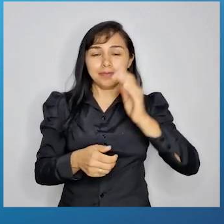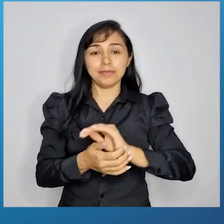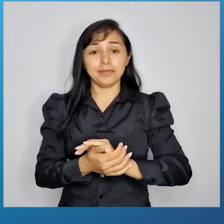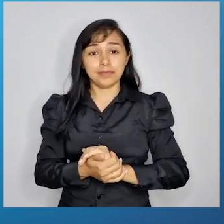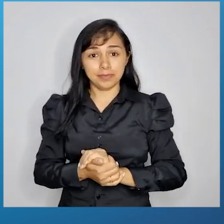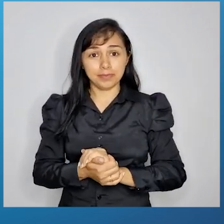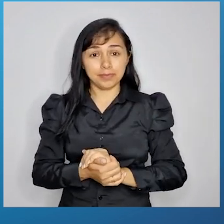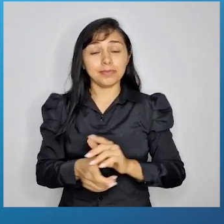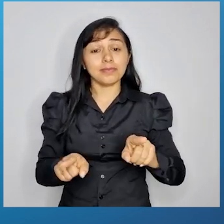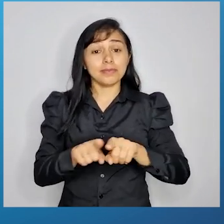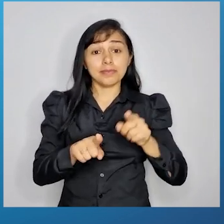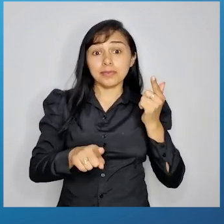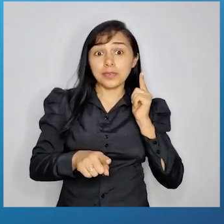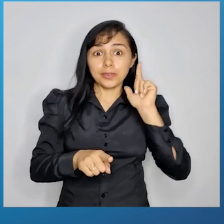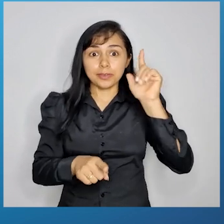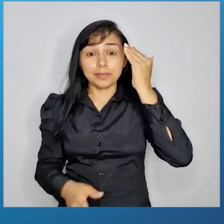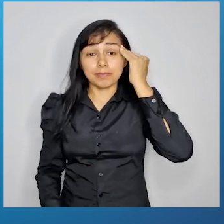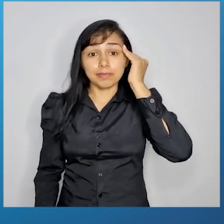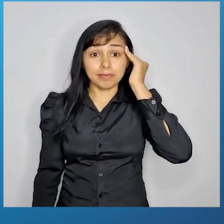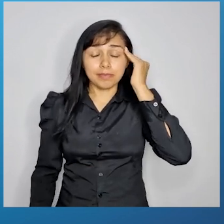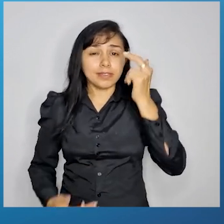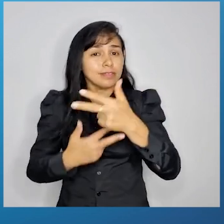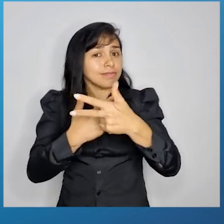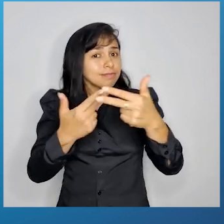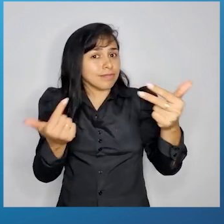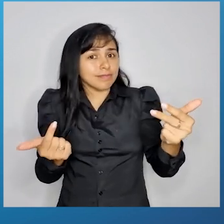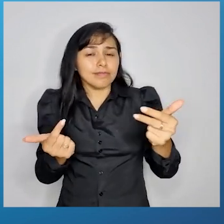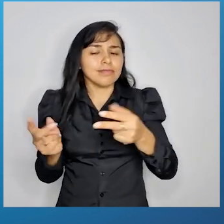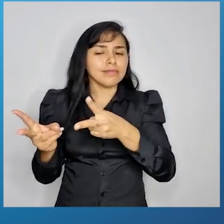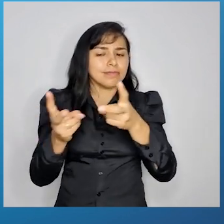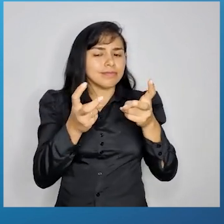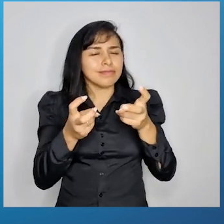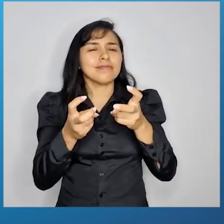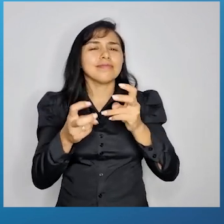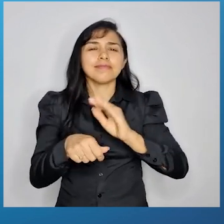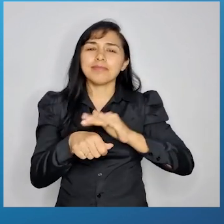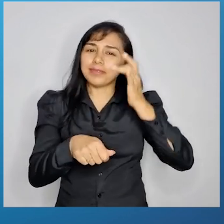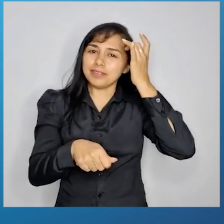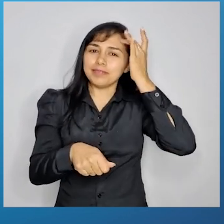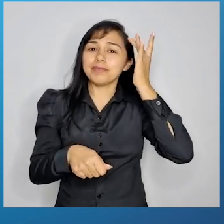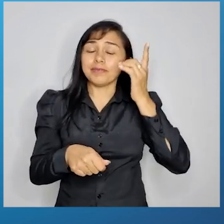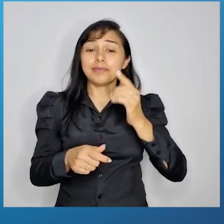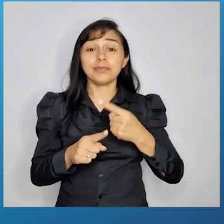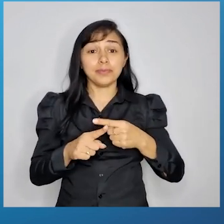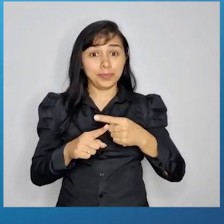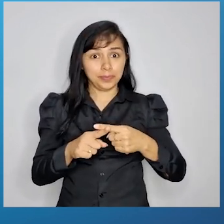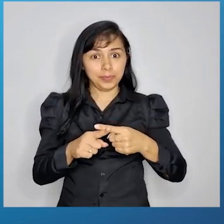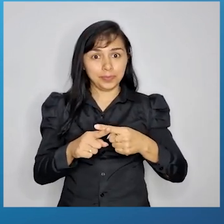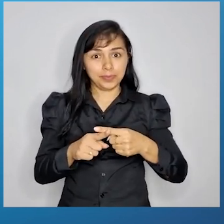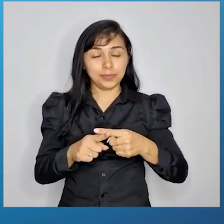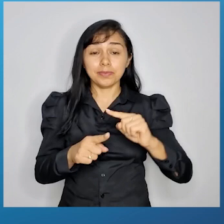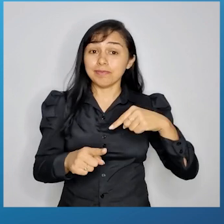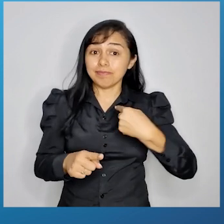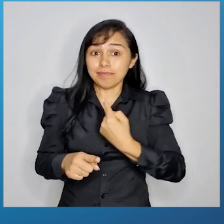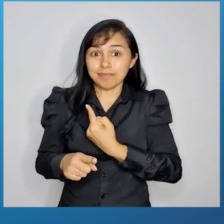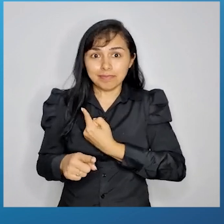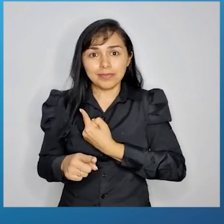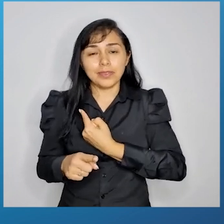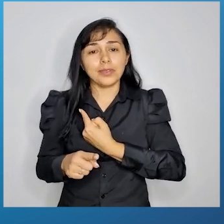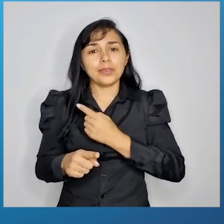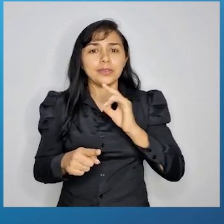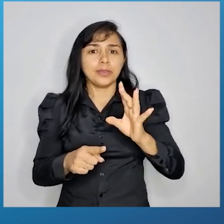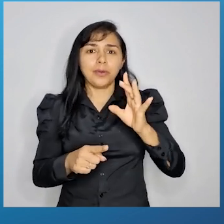facilidade. Nós conseguimos entender as coisas com muito mais facilidade, porque nós não estamos